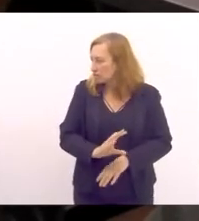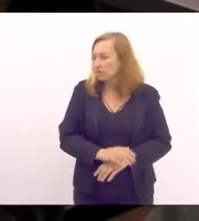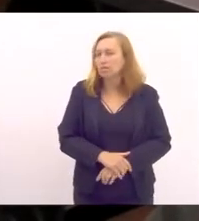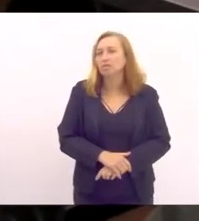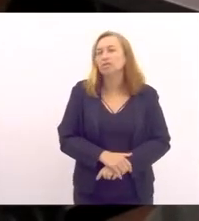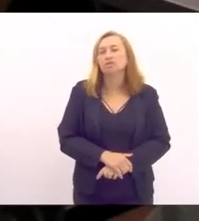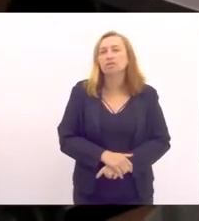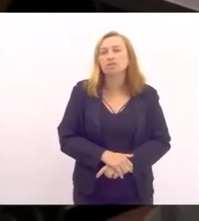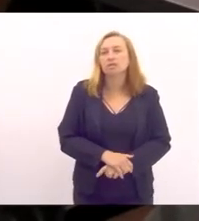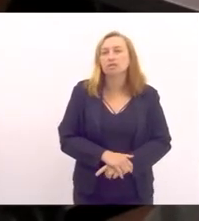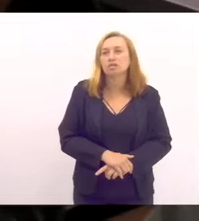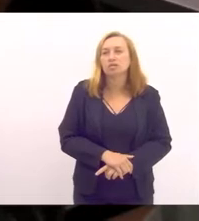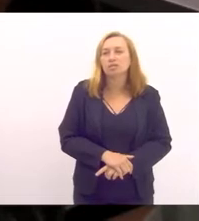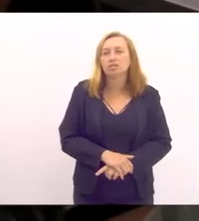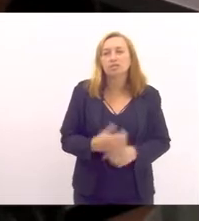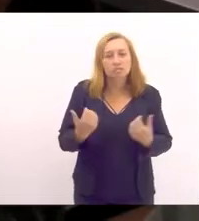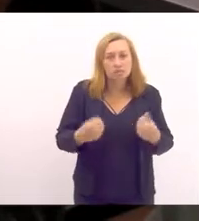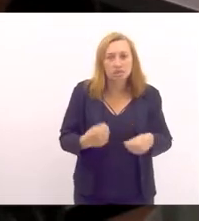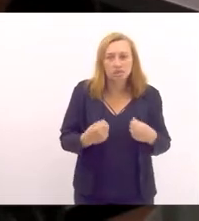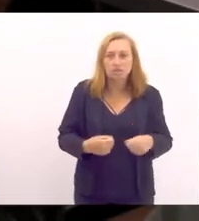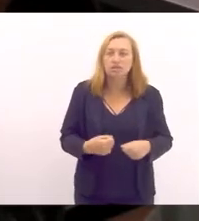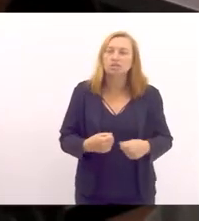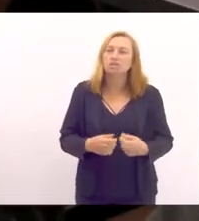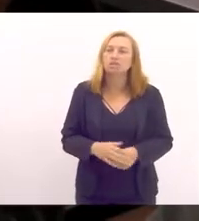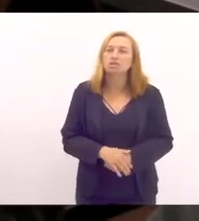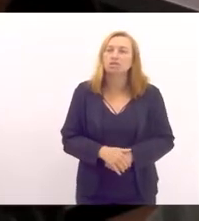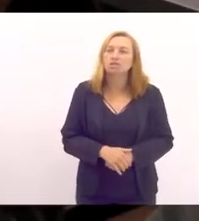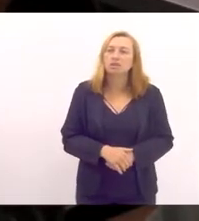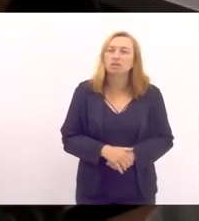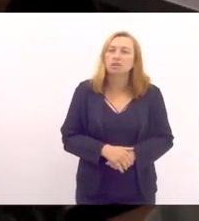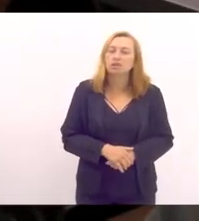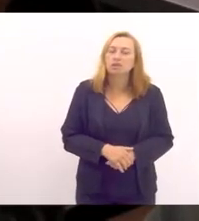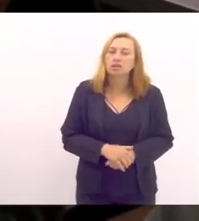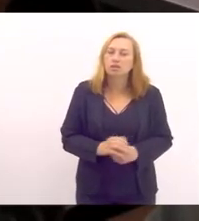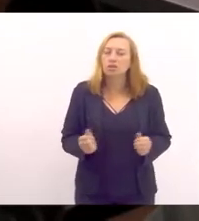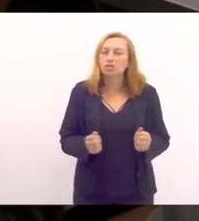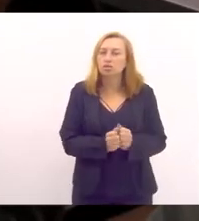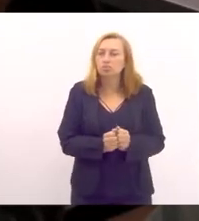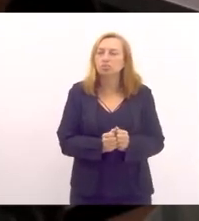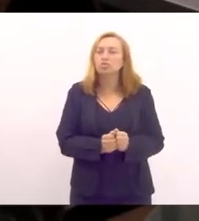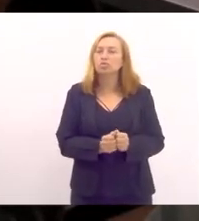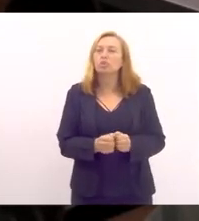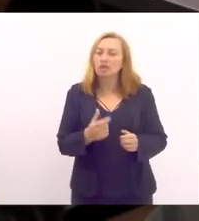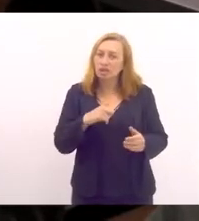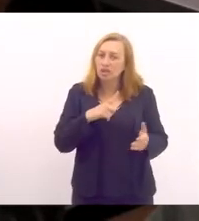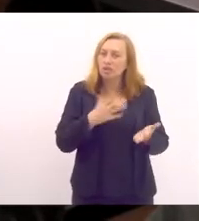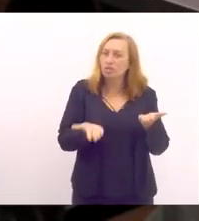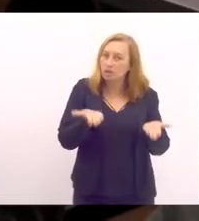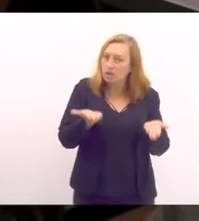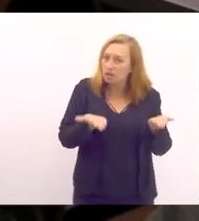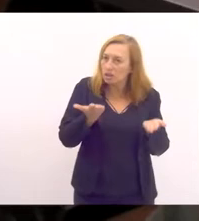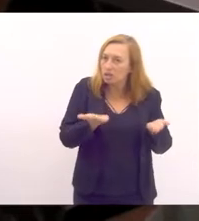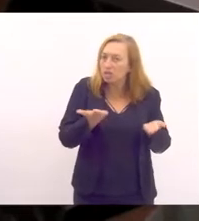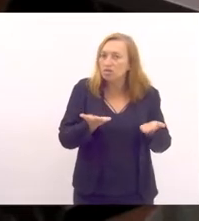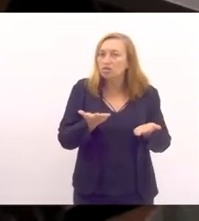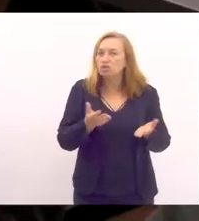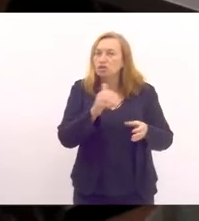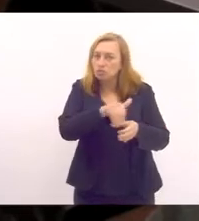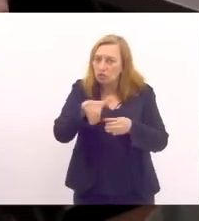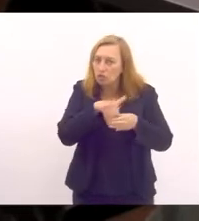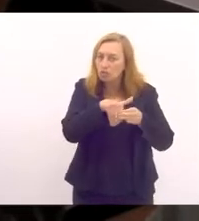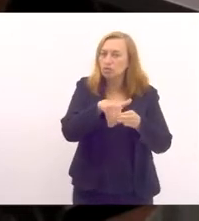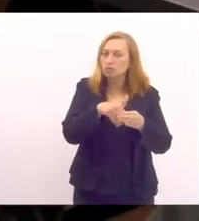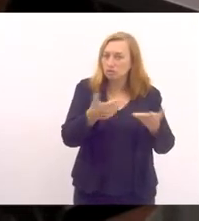gente precisa compor, né, esse quadro, justamente para que a gente tenha um equilíbrio de votos